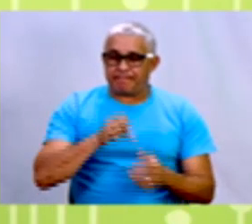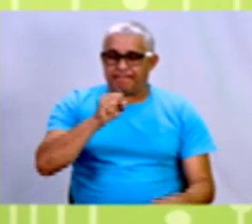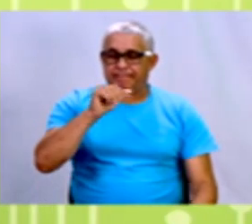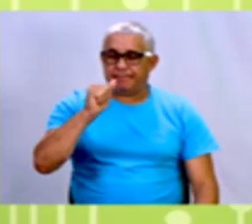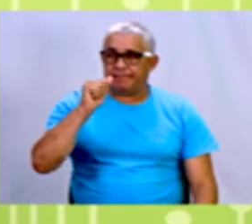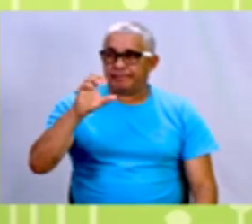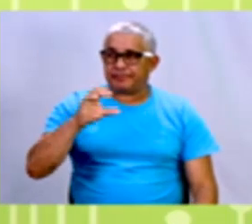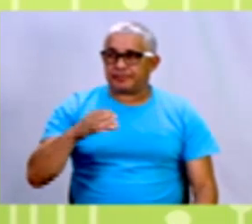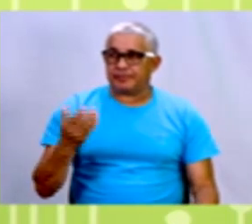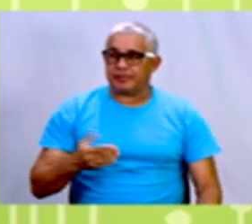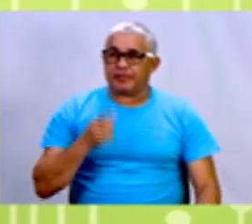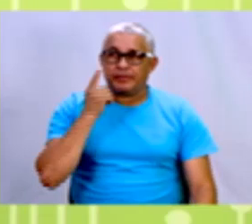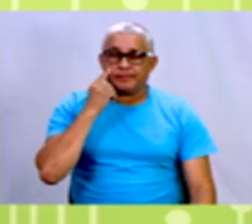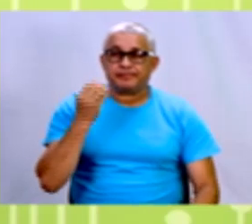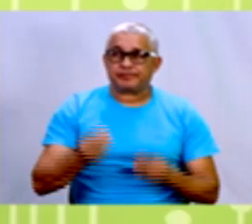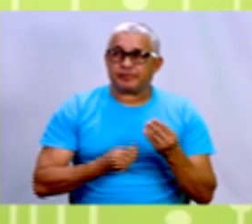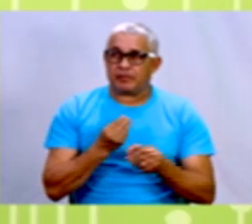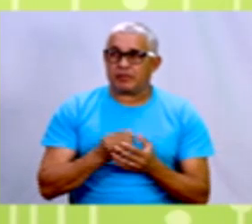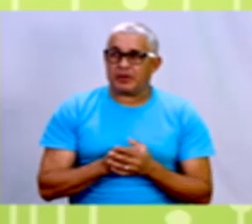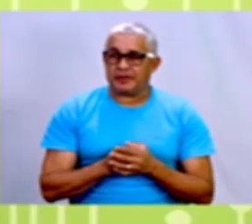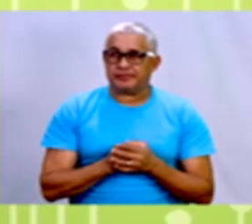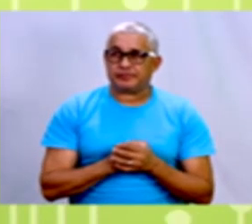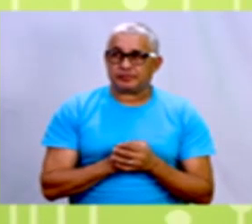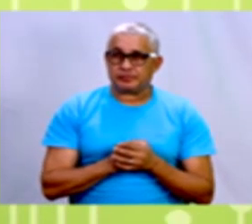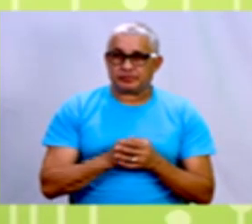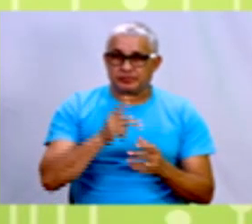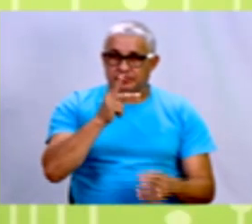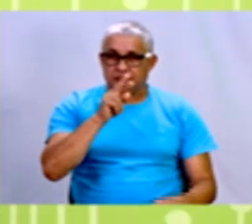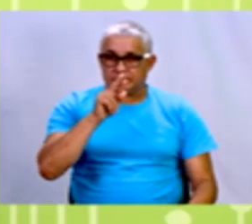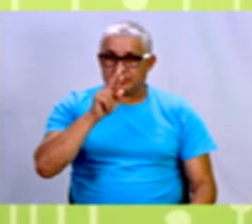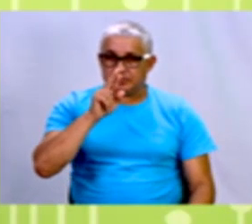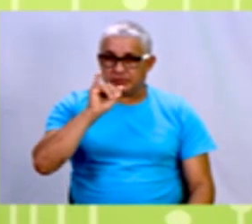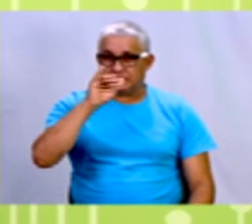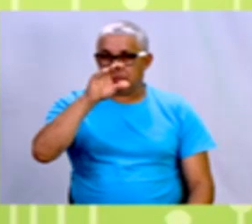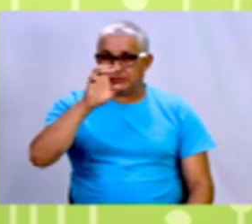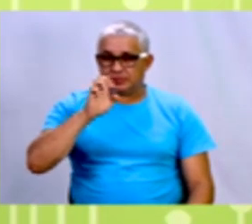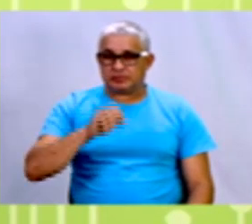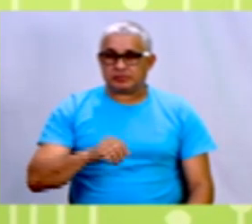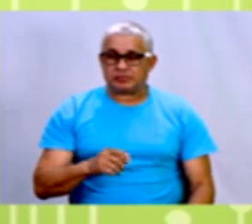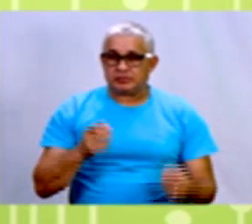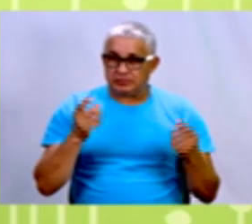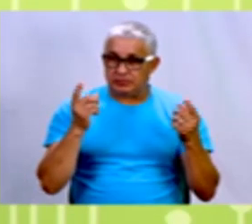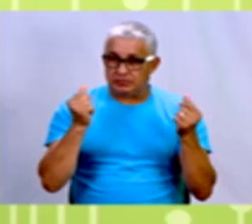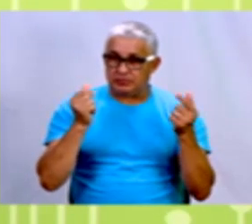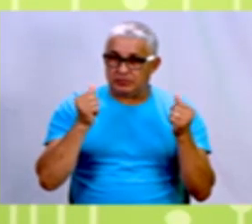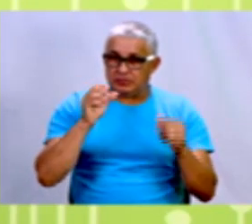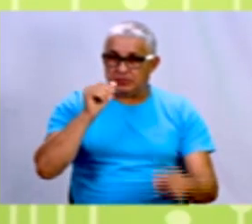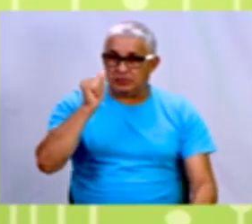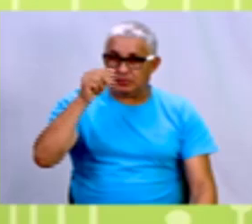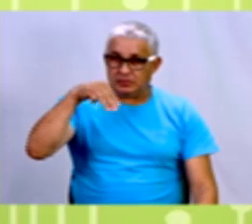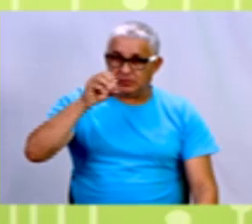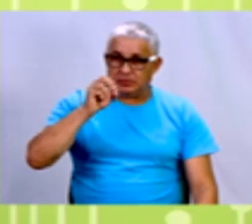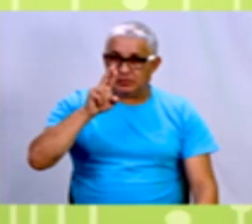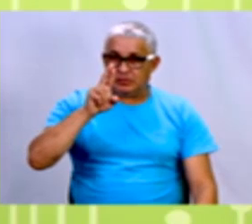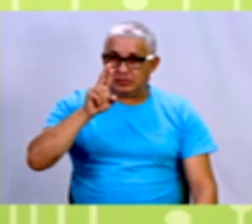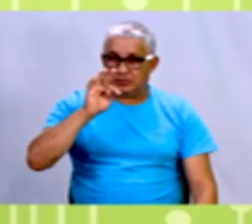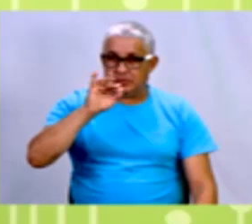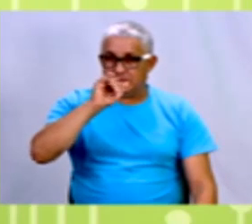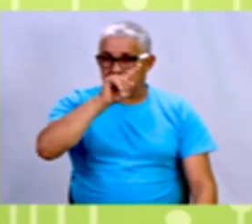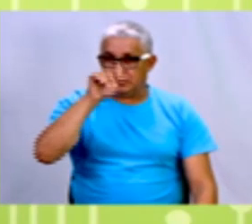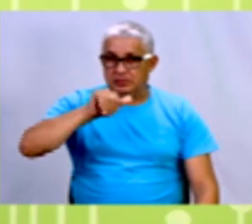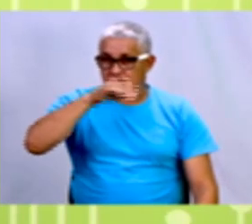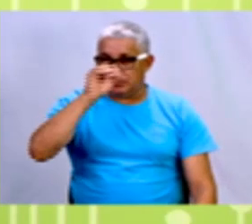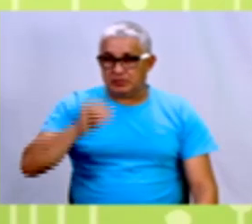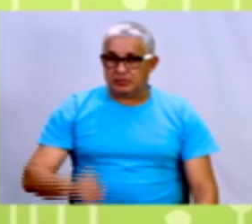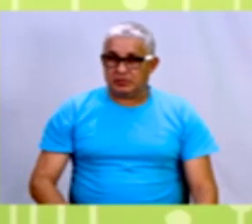SAC, agora a gente vai ver como que funciona no sistema Price, que o valor da amortização, ela não é constante, tá? Essa é a